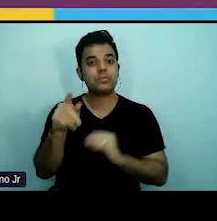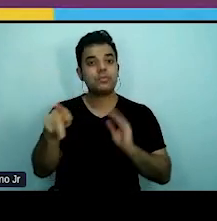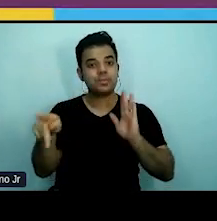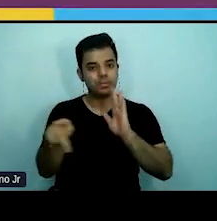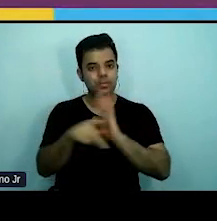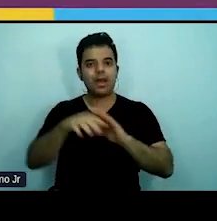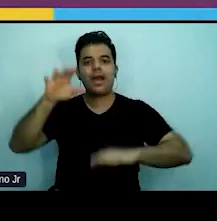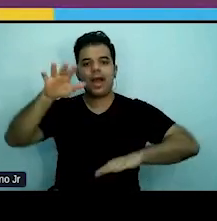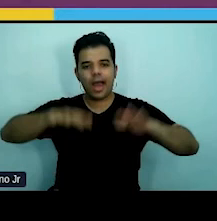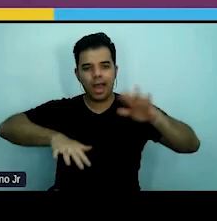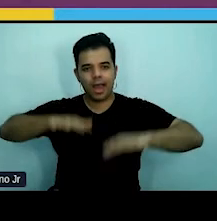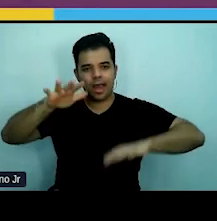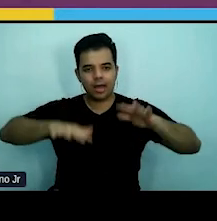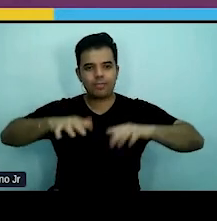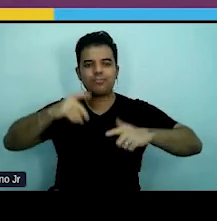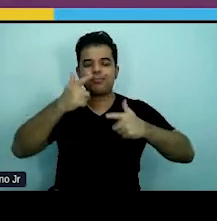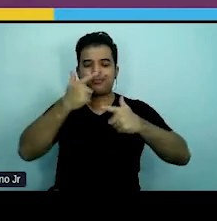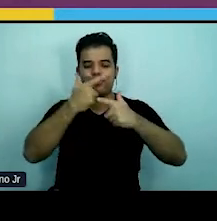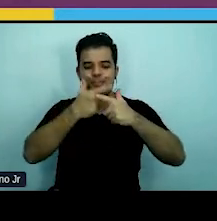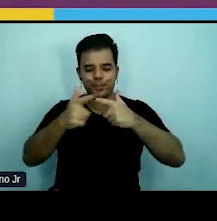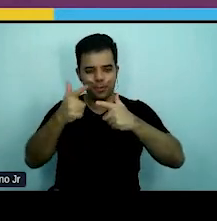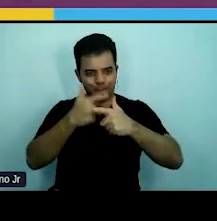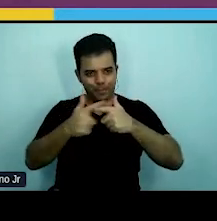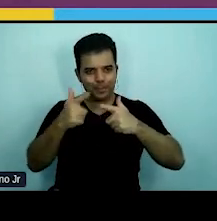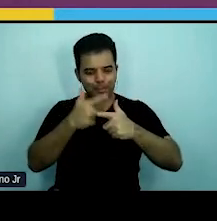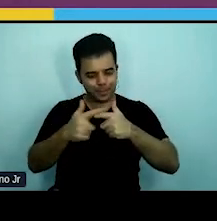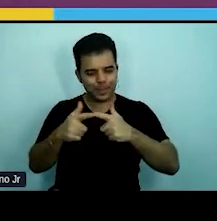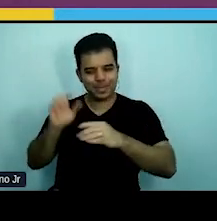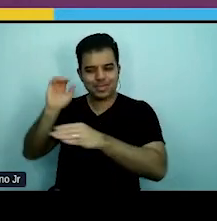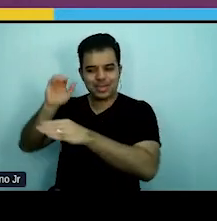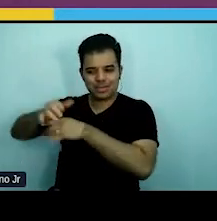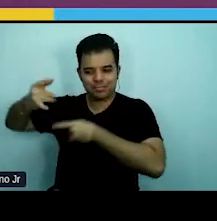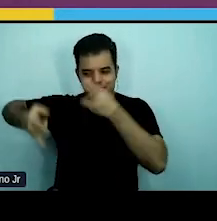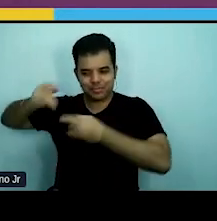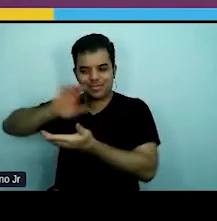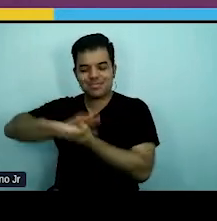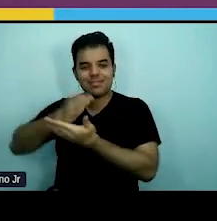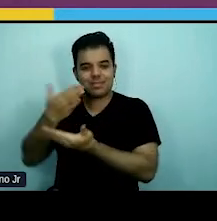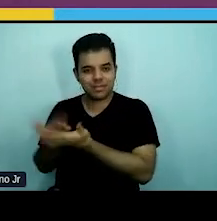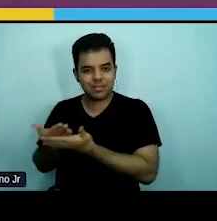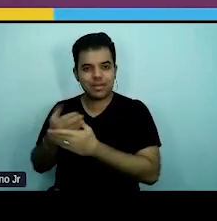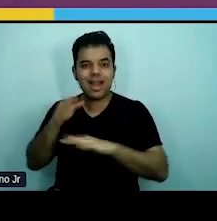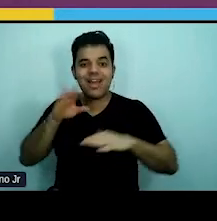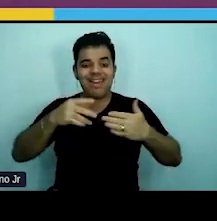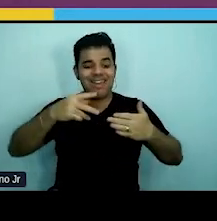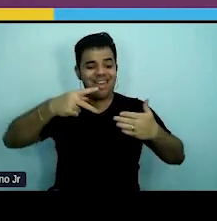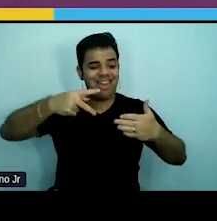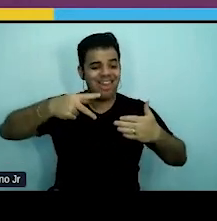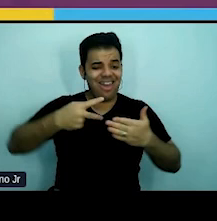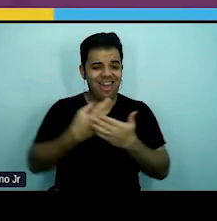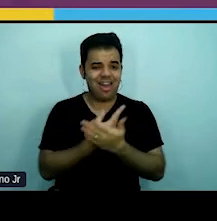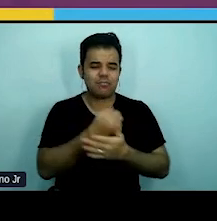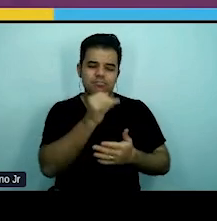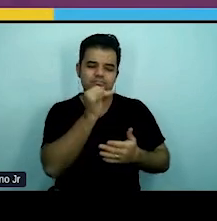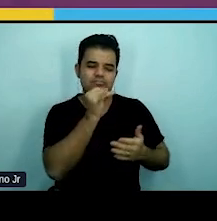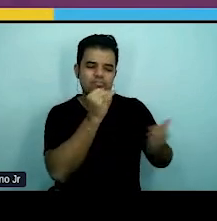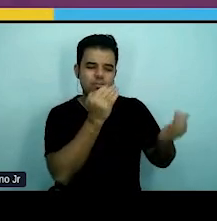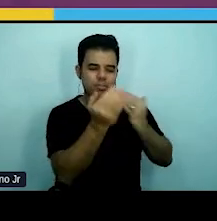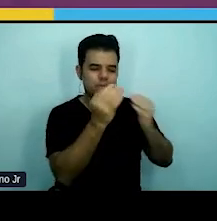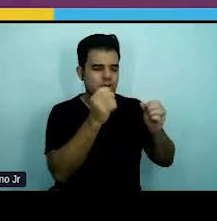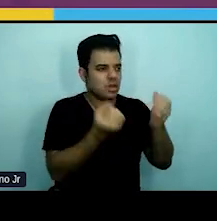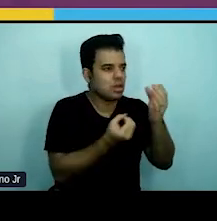problemas que a gente tem aí relacionado à máquina de tradução, né, seriam aí erros nos exemplos de treinamento,